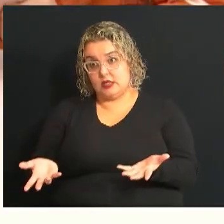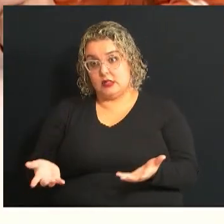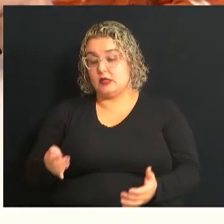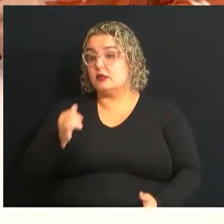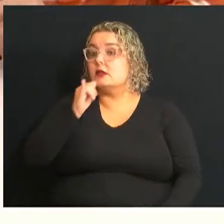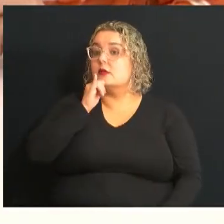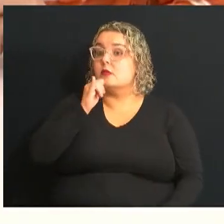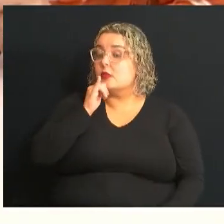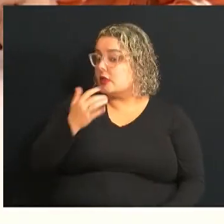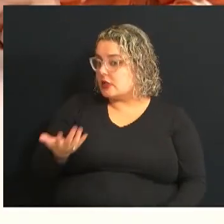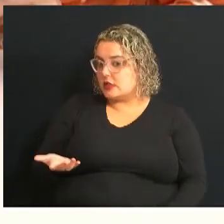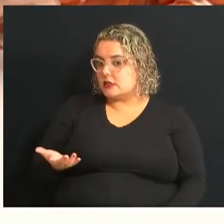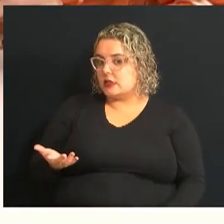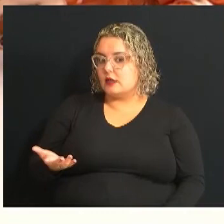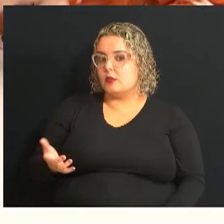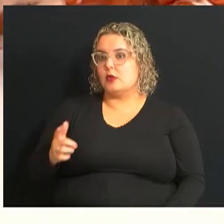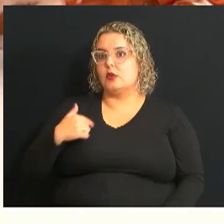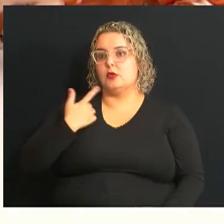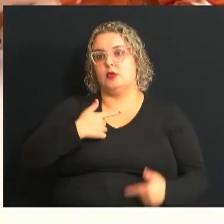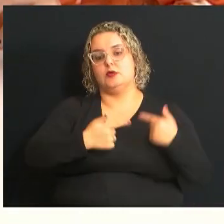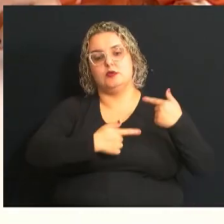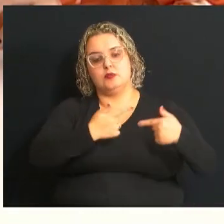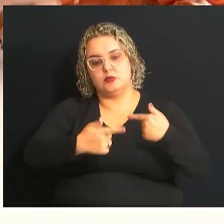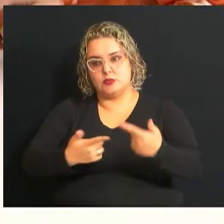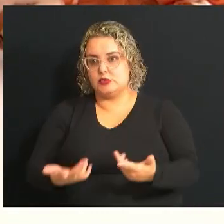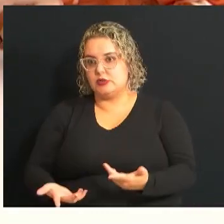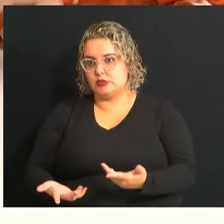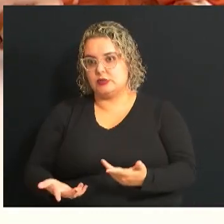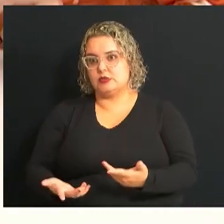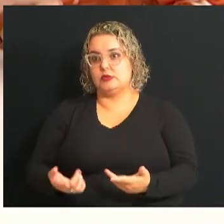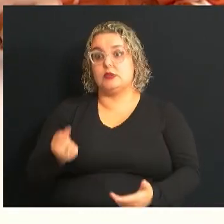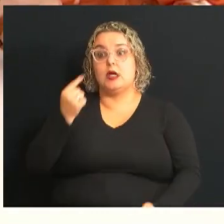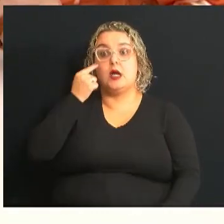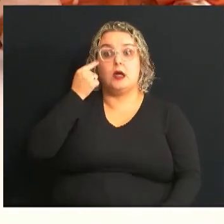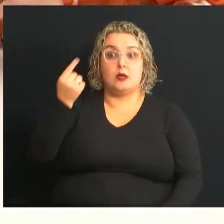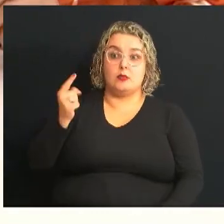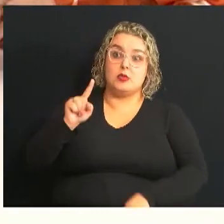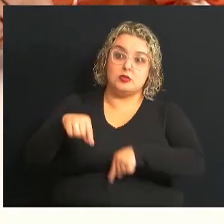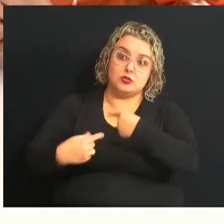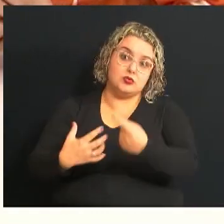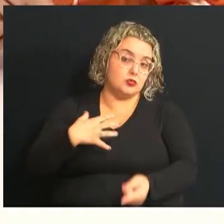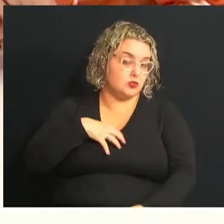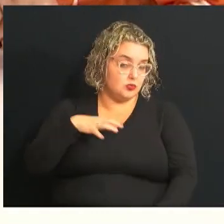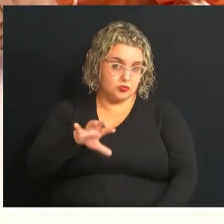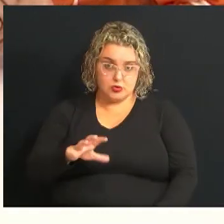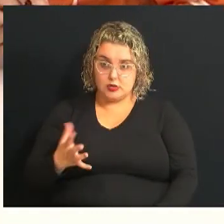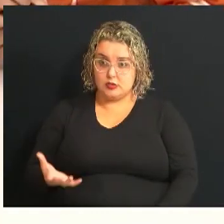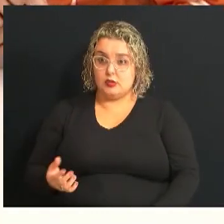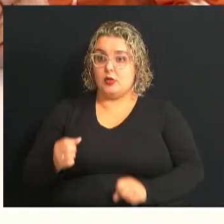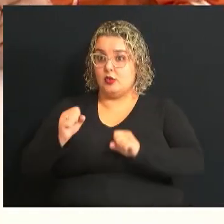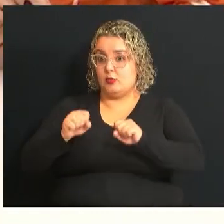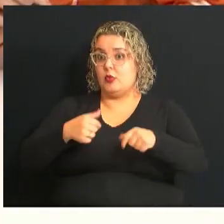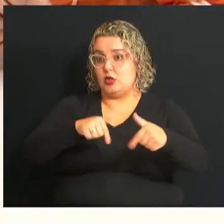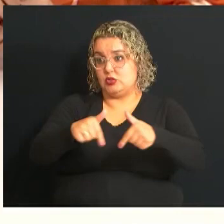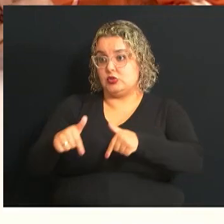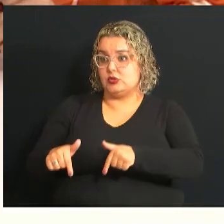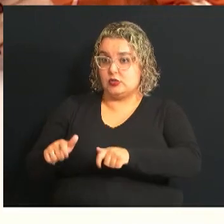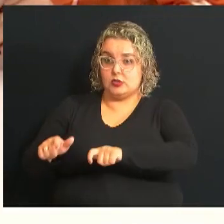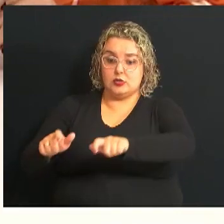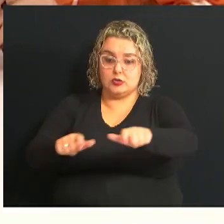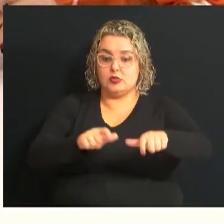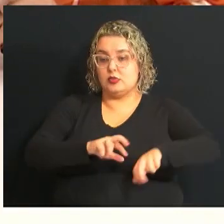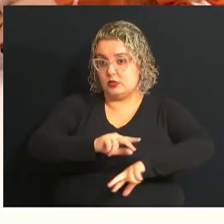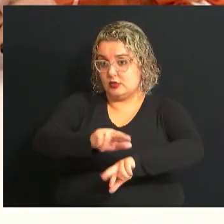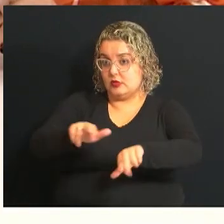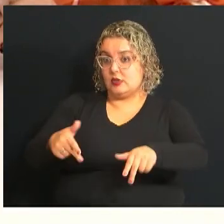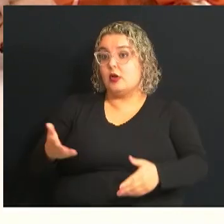exemplo, a gente está numa geração que pensa de uma outra forma, né? Que pode trabalhar em vários lugares, como a gente acabou